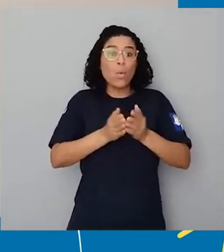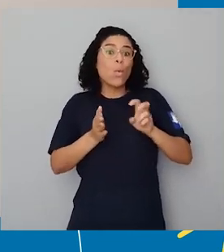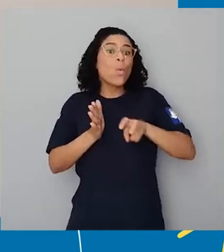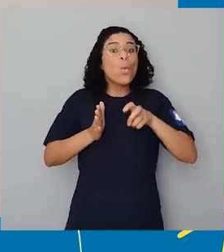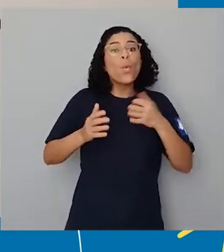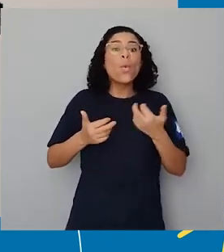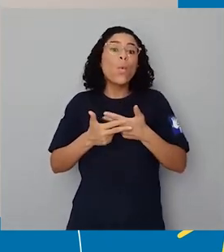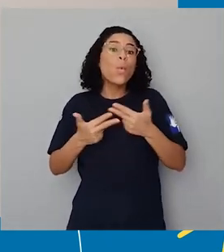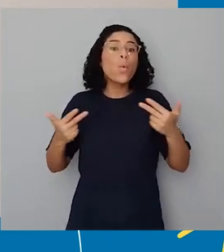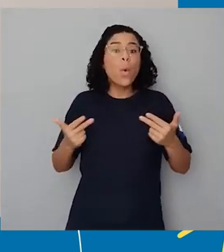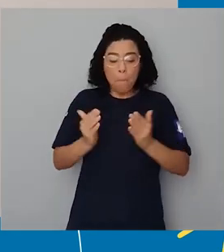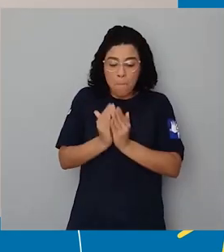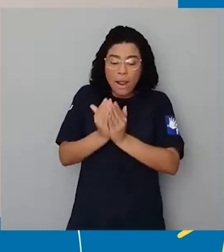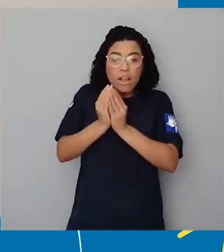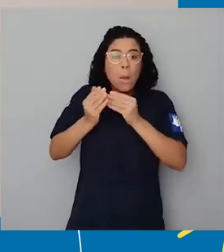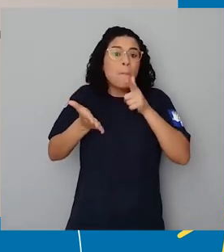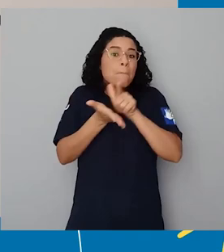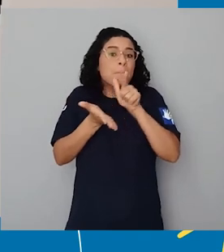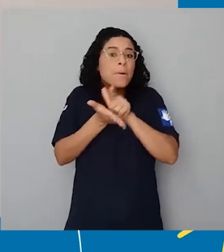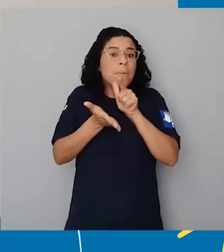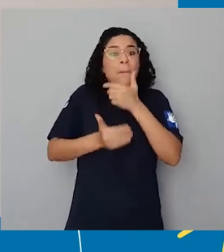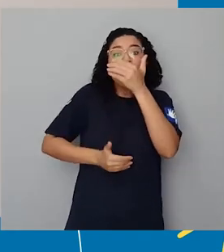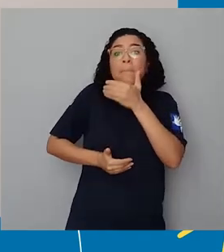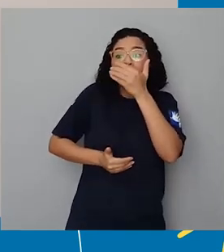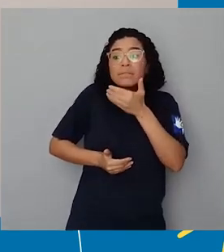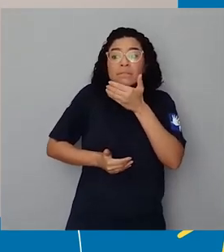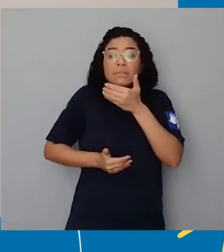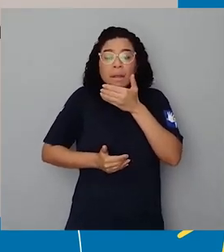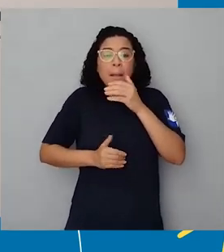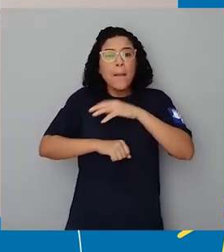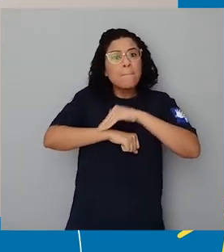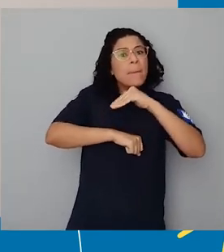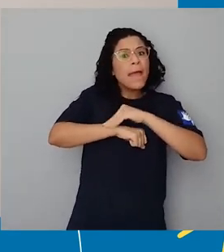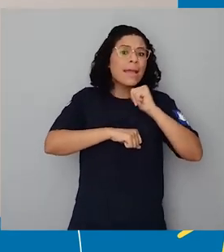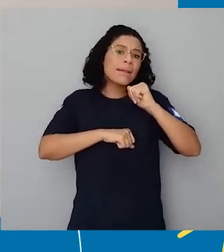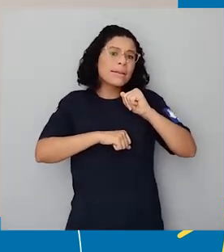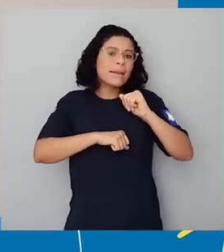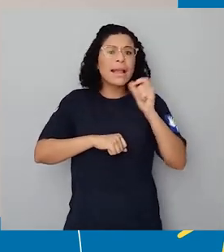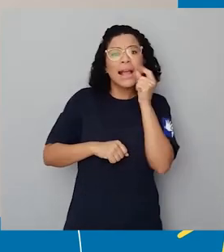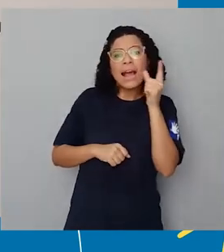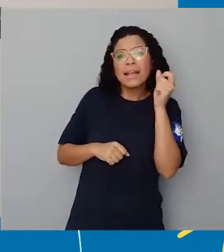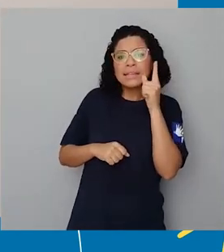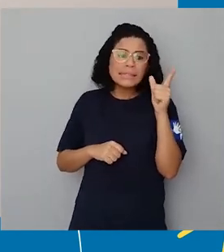rolimã, barquinho de papel, mordida de maçã. Pega, pega, gata milha, gata